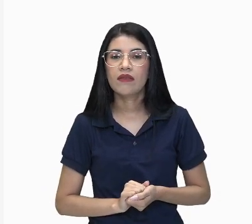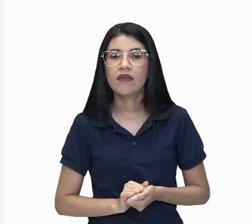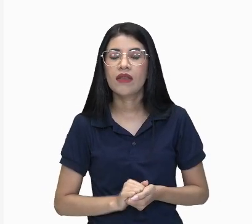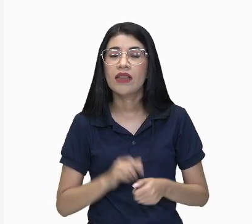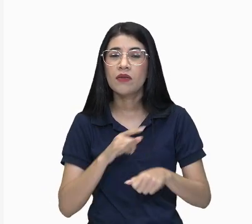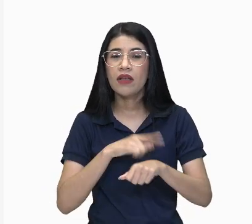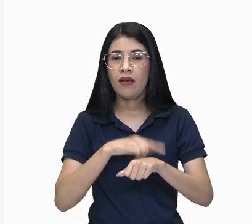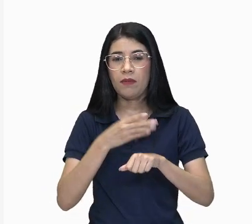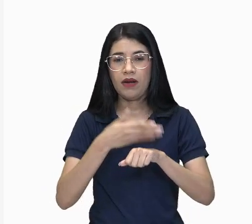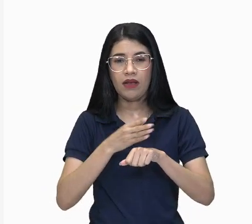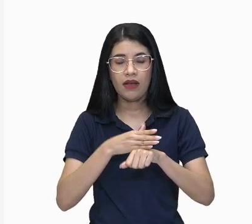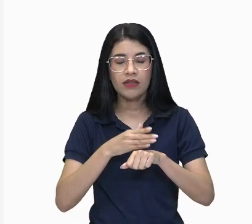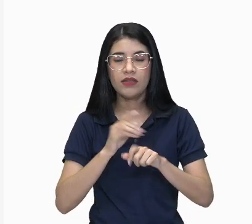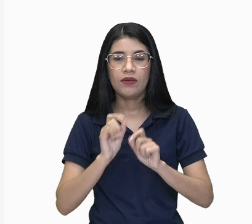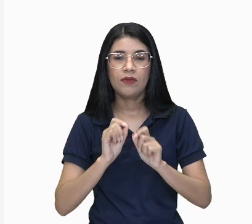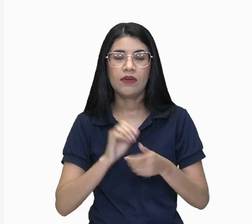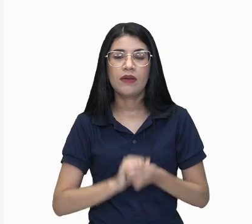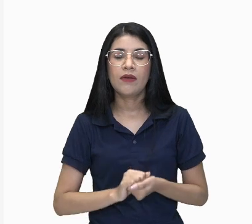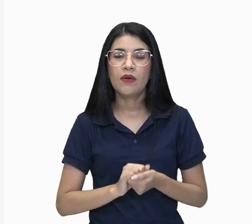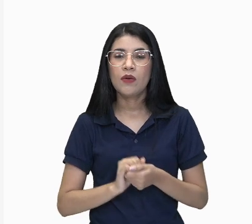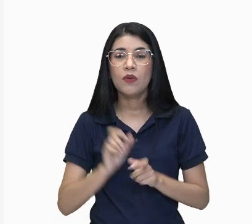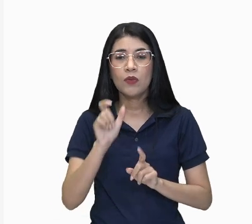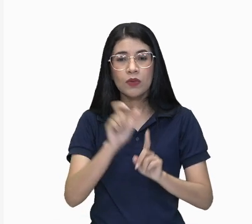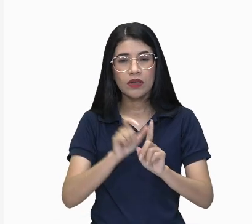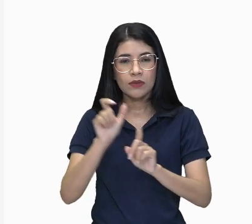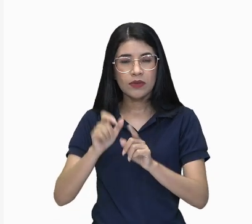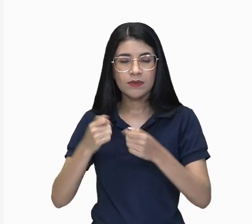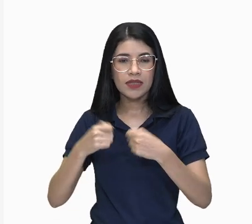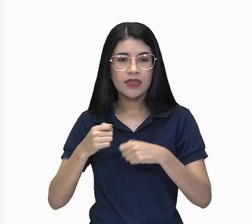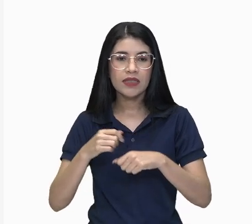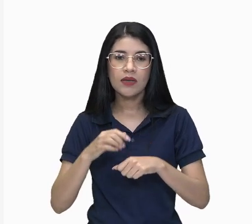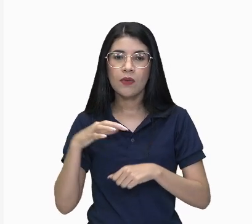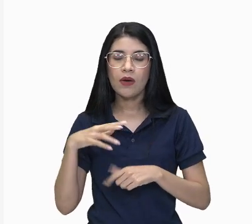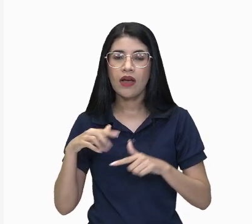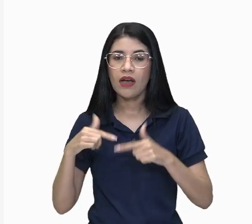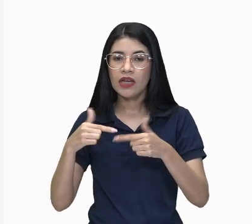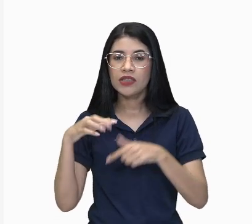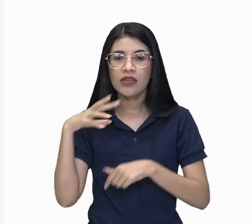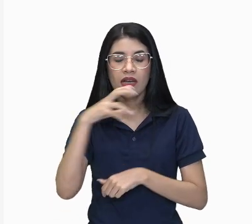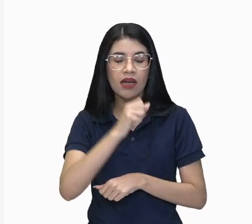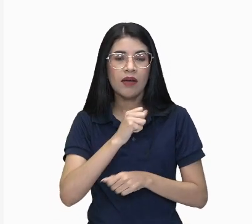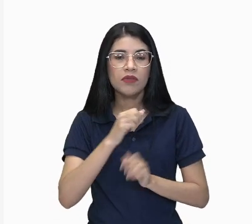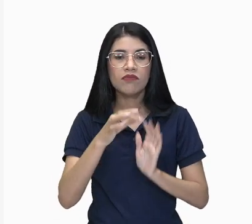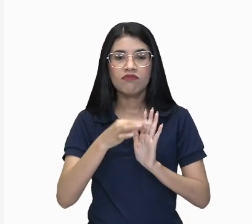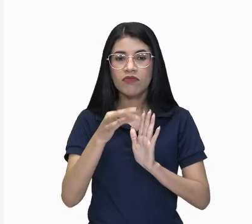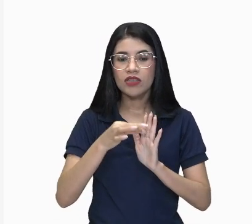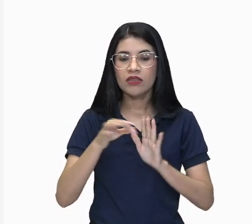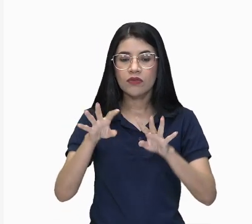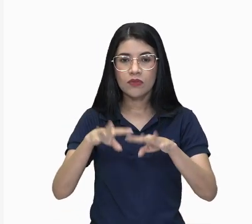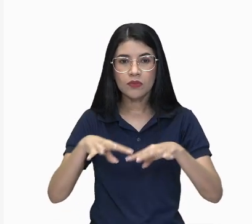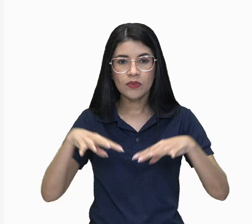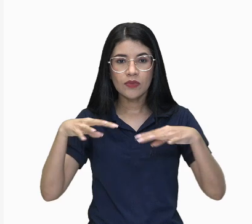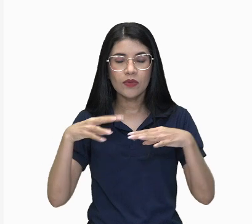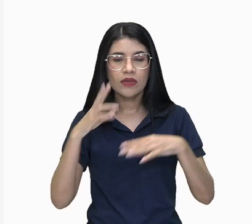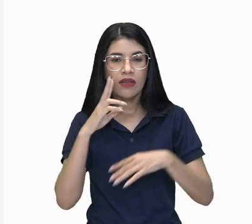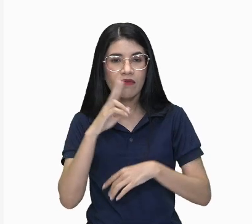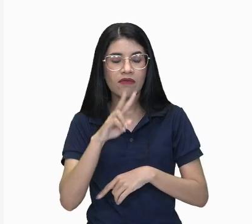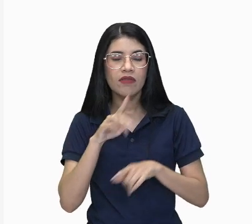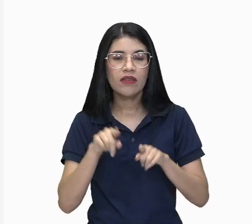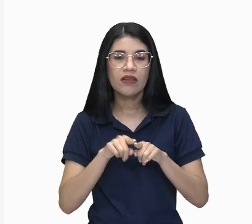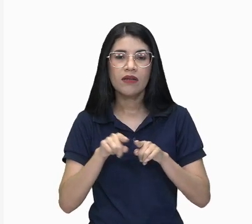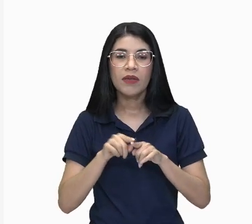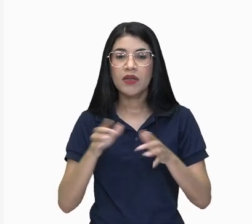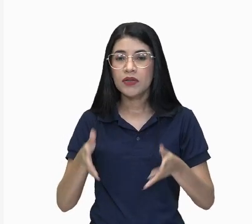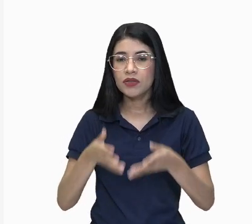são desafiados a reagir rapidamente às sugestões do público, ao estímulo do ambiente ou às ações dos